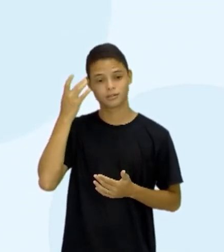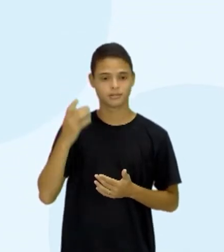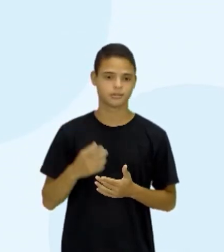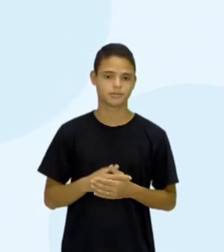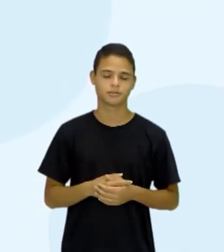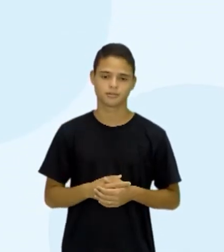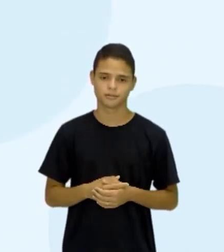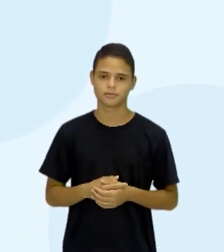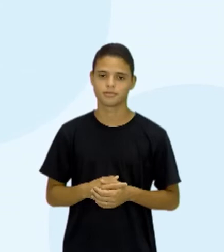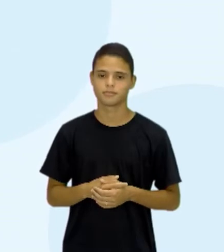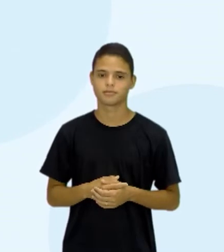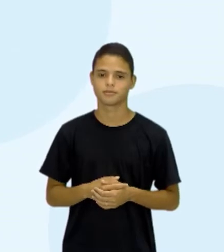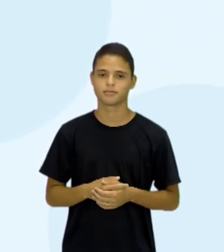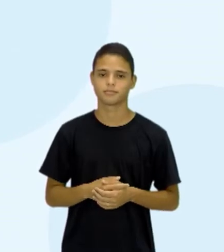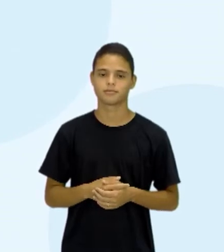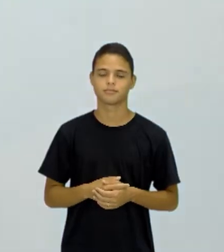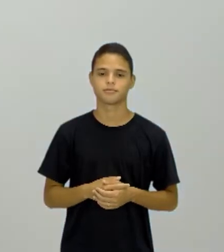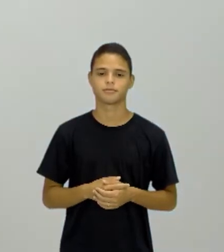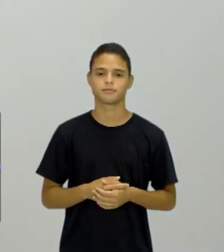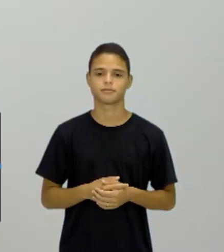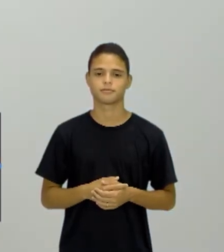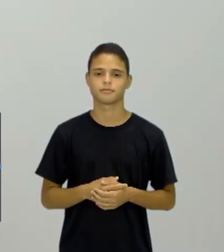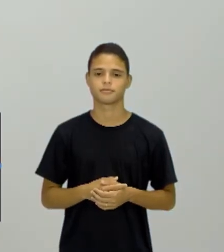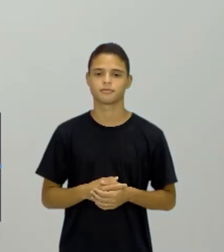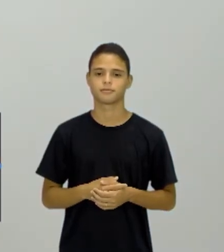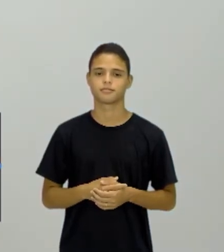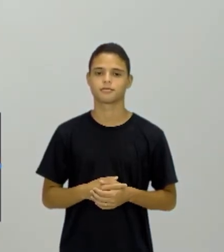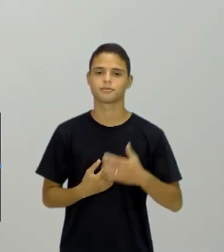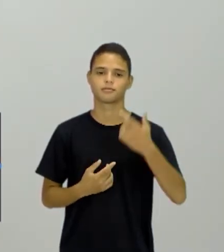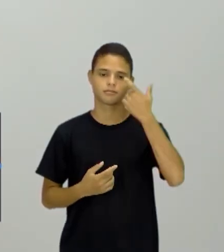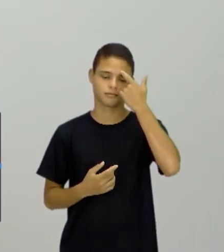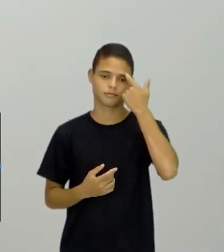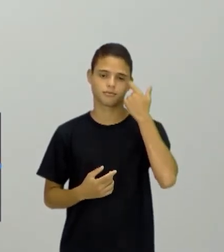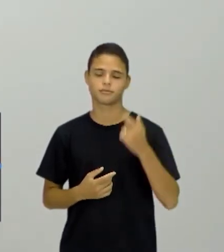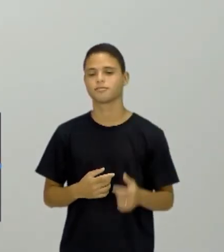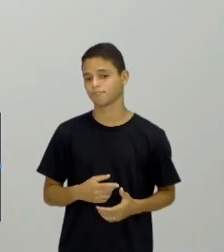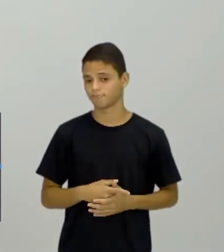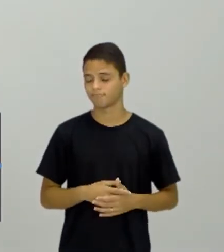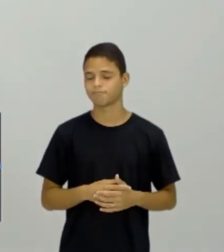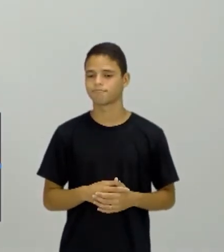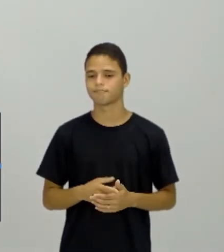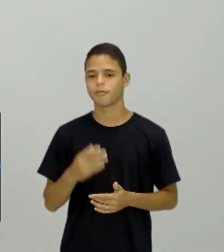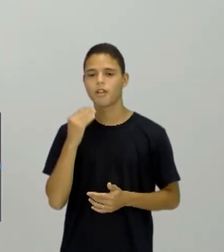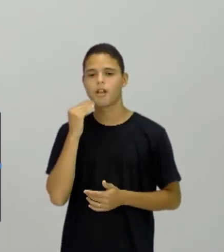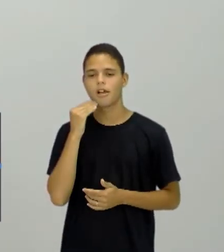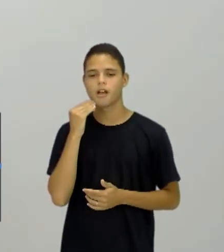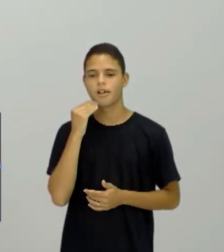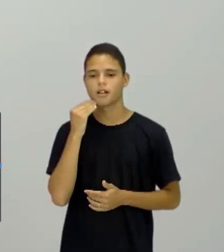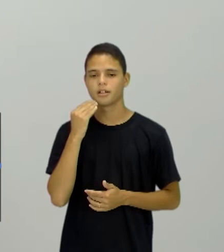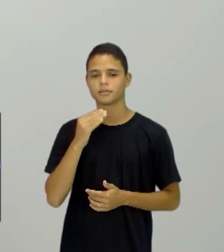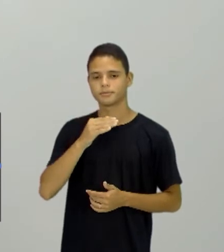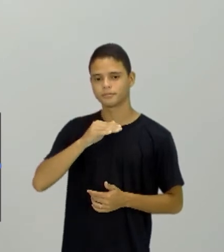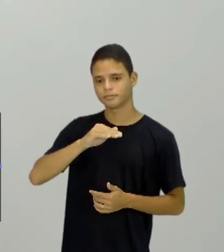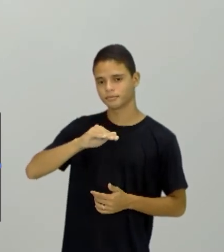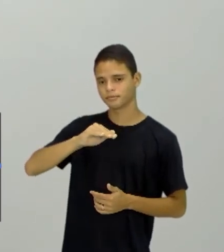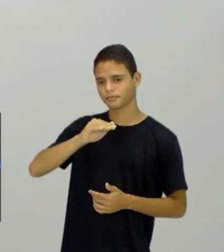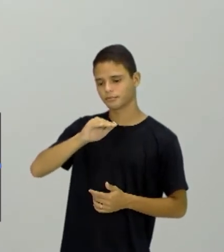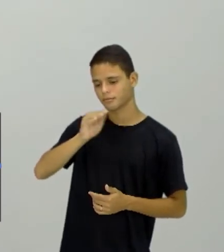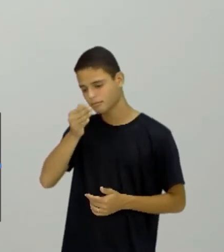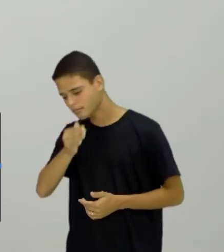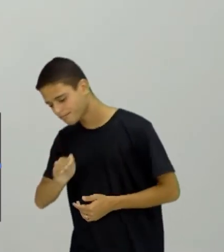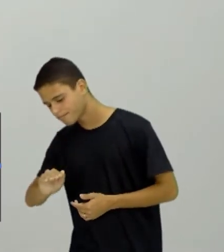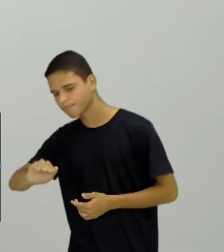Bom, a parte de deformação, de depressão que eu tinha mostrado para você, que é o